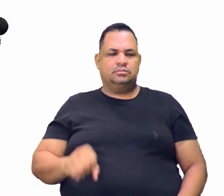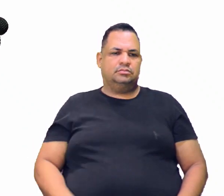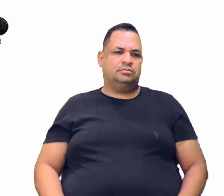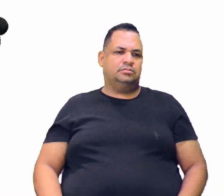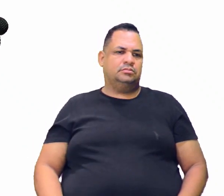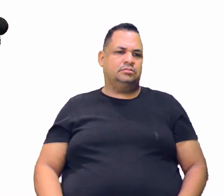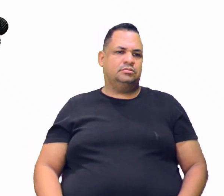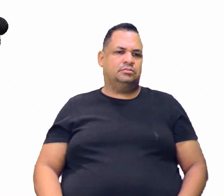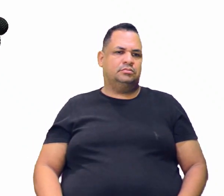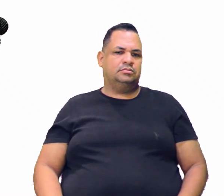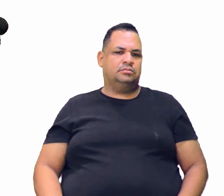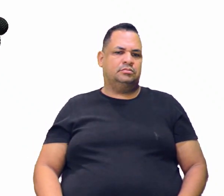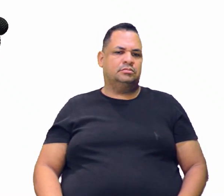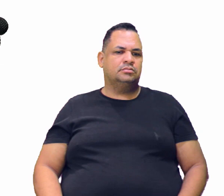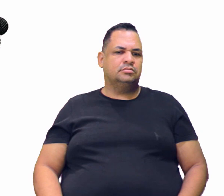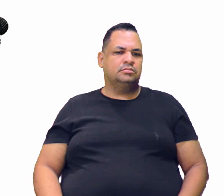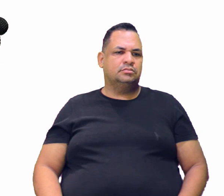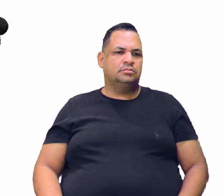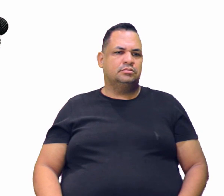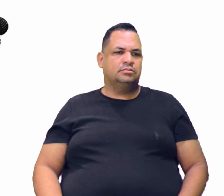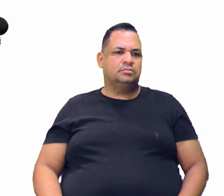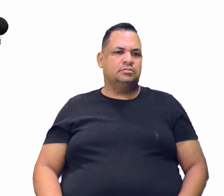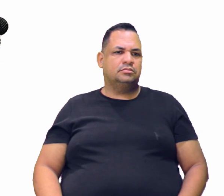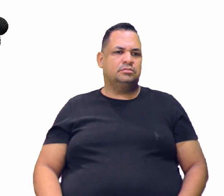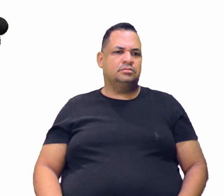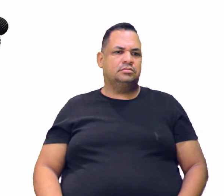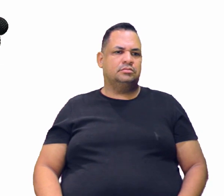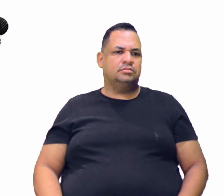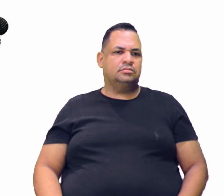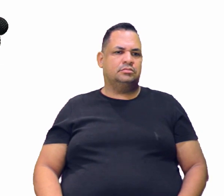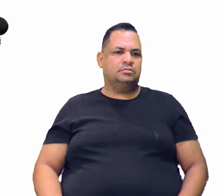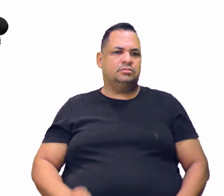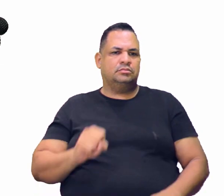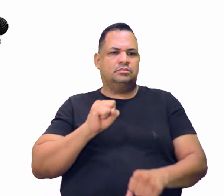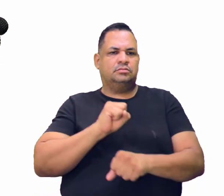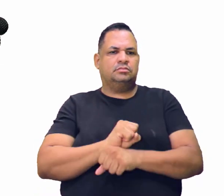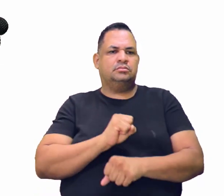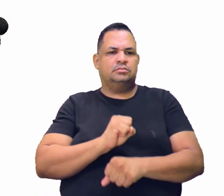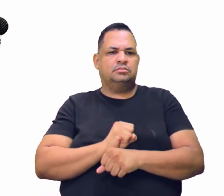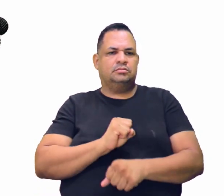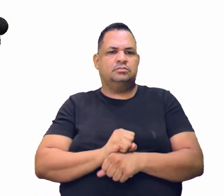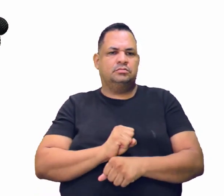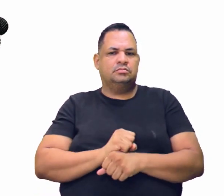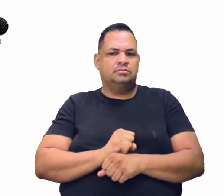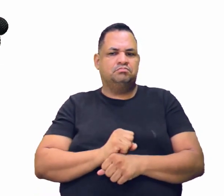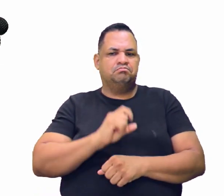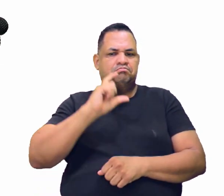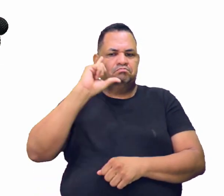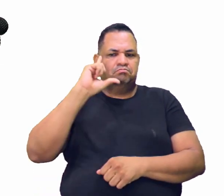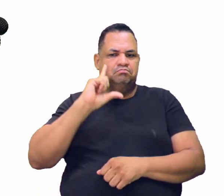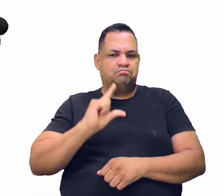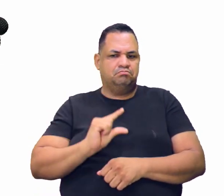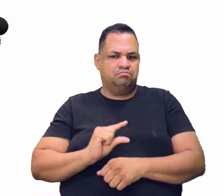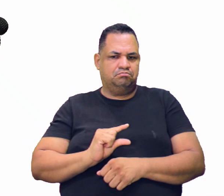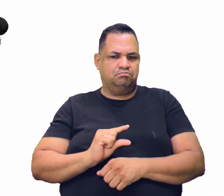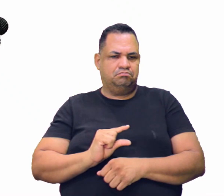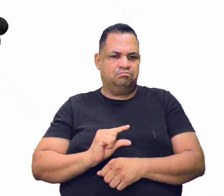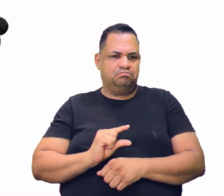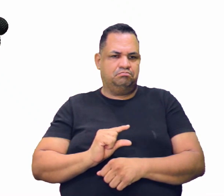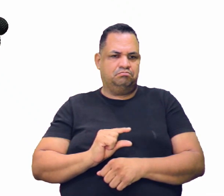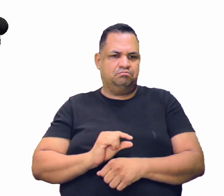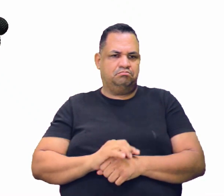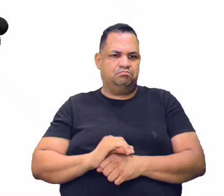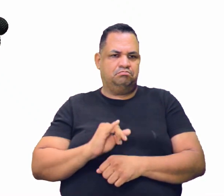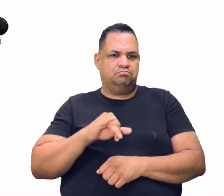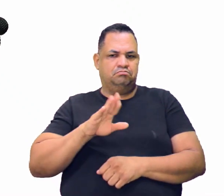menos. Essa musiquinha aí para vocês. Ó, esperava menos. Ó,